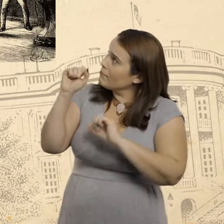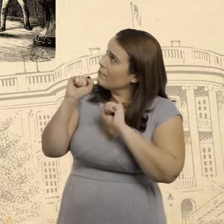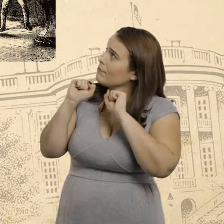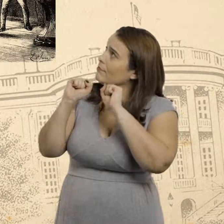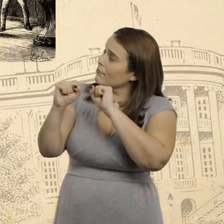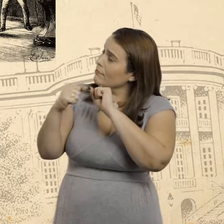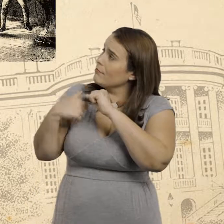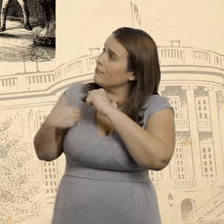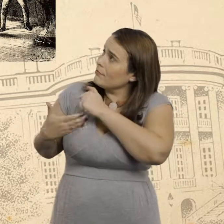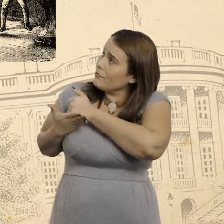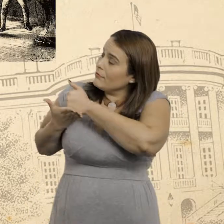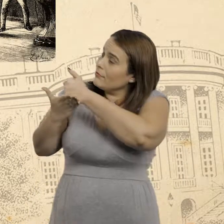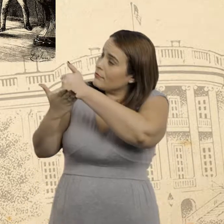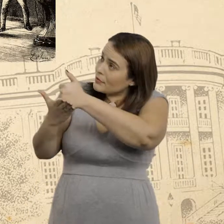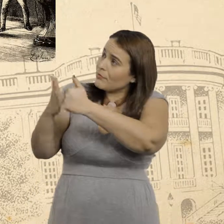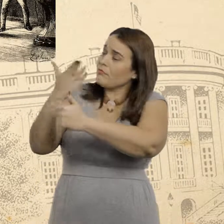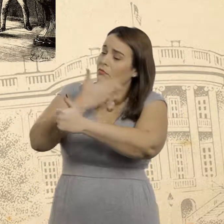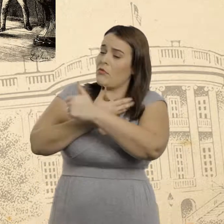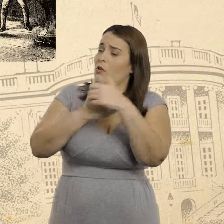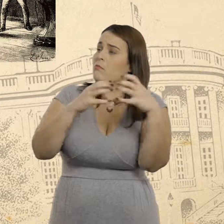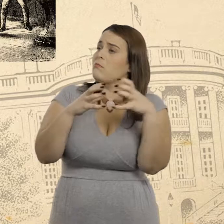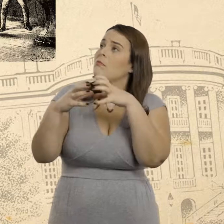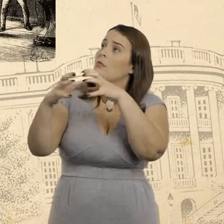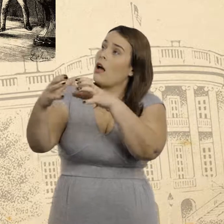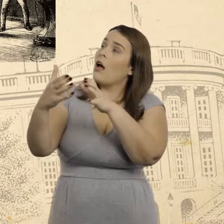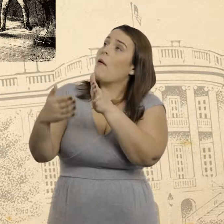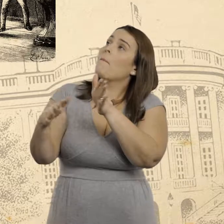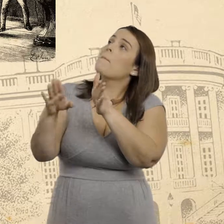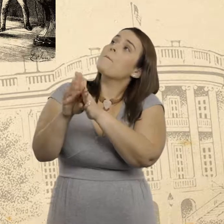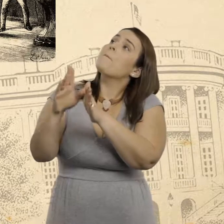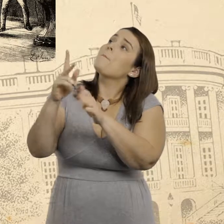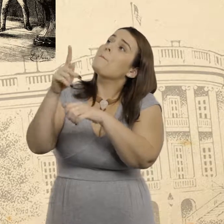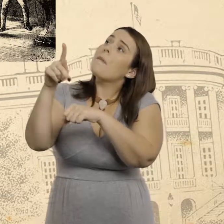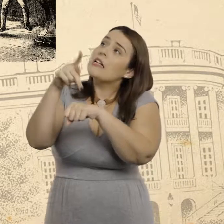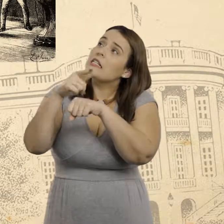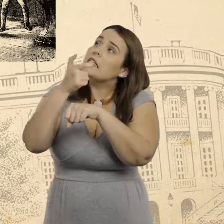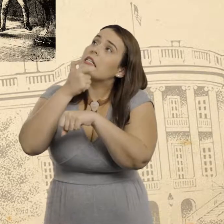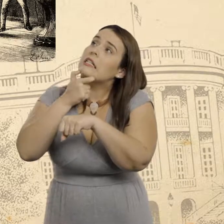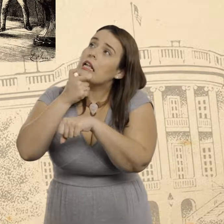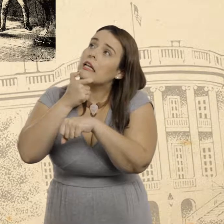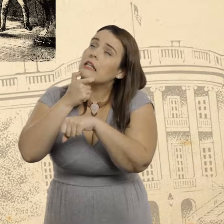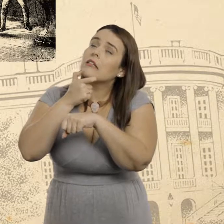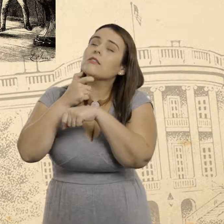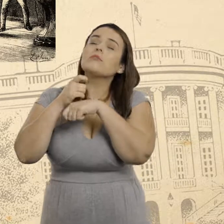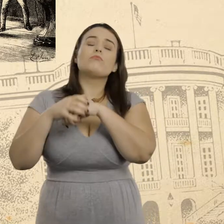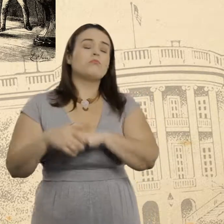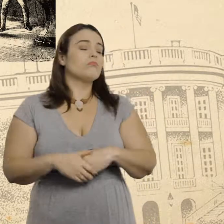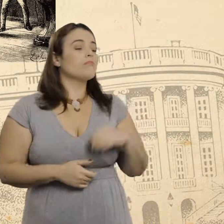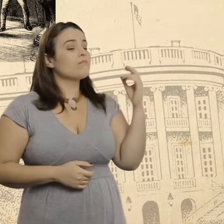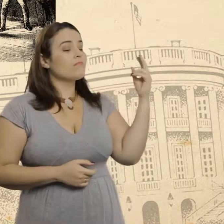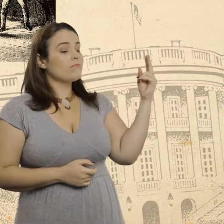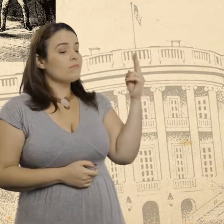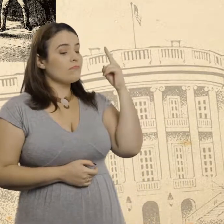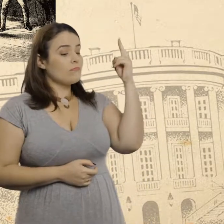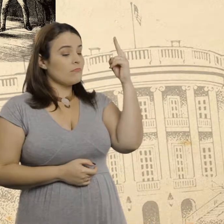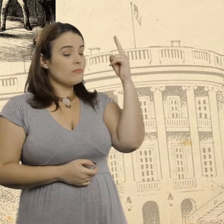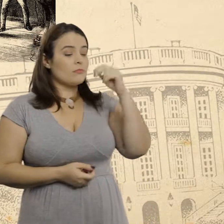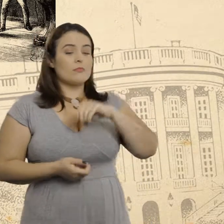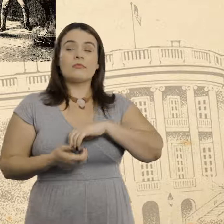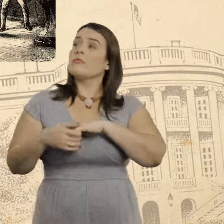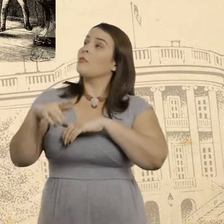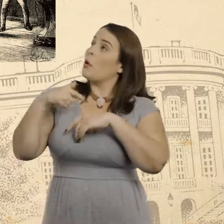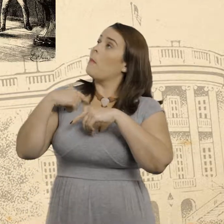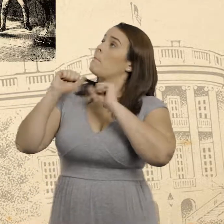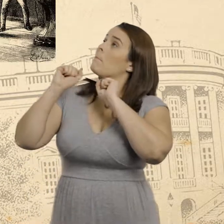perguntou se o comandante poderia levar ele e os amigos até Liverpool. O comandante respondeu que não. O Sr.